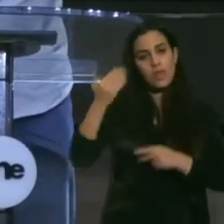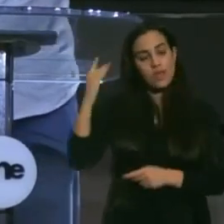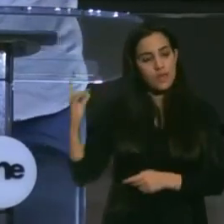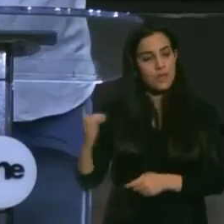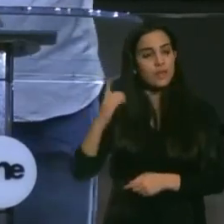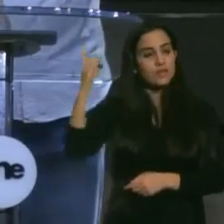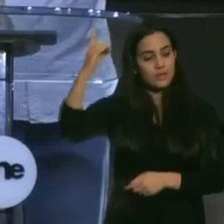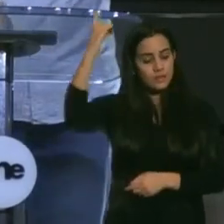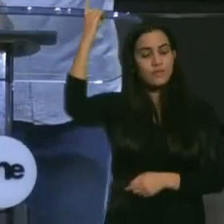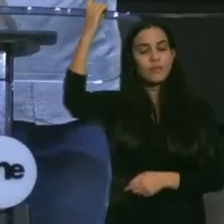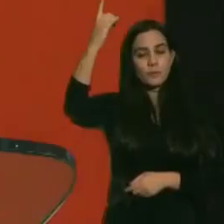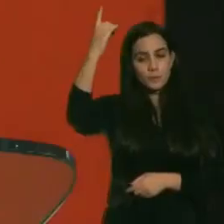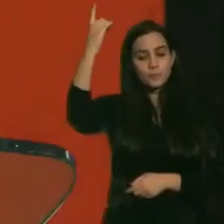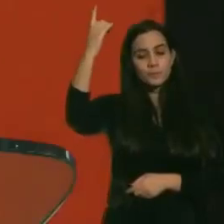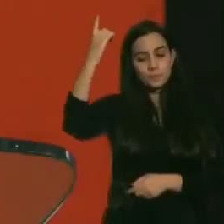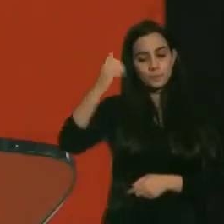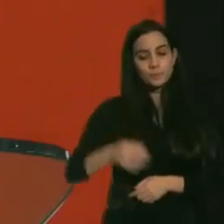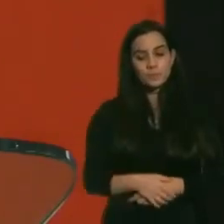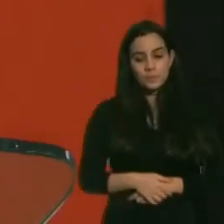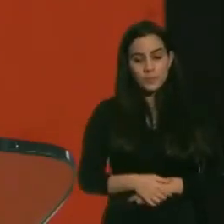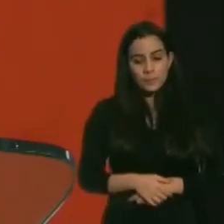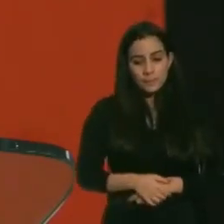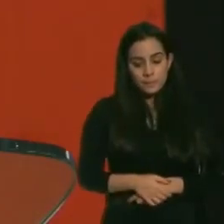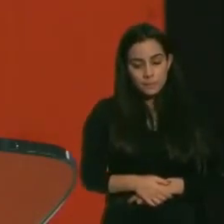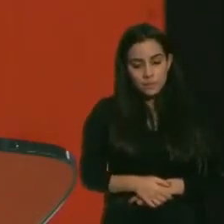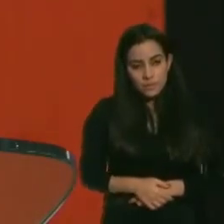prometida a Davi.